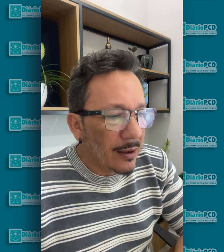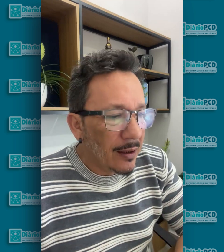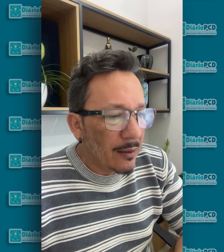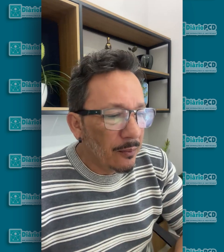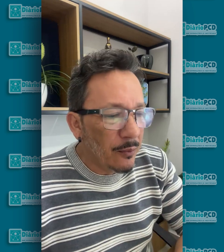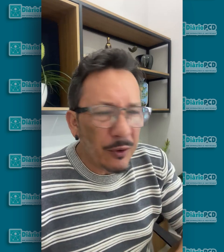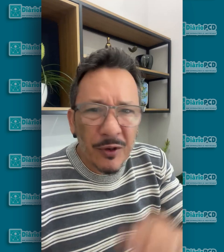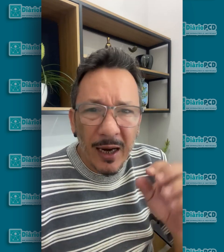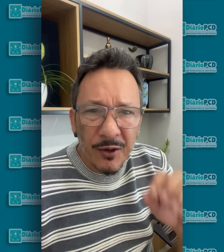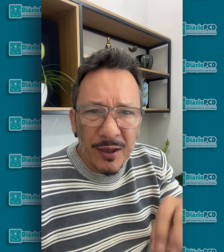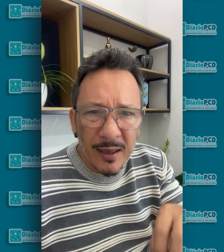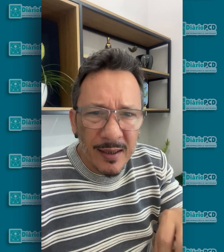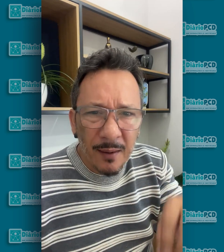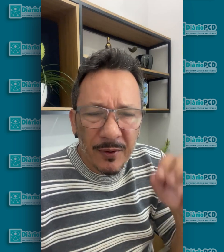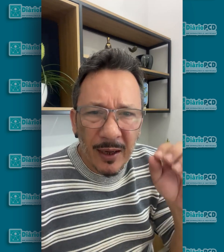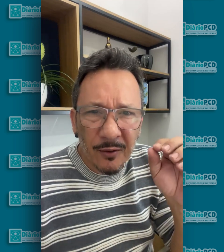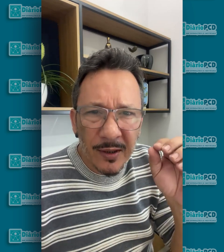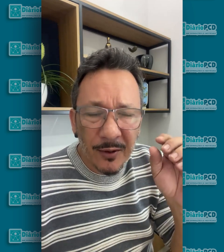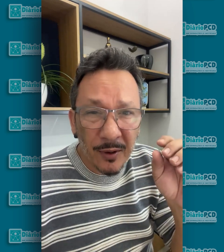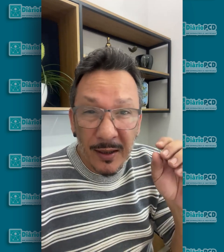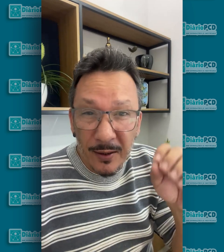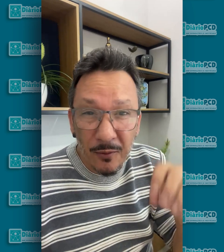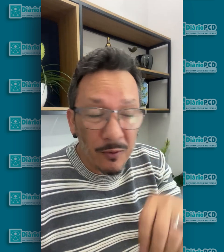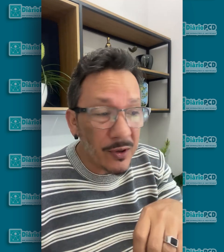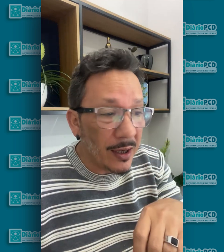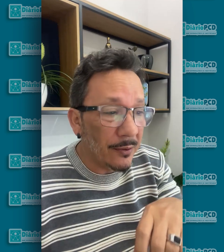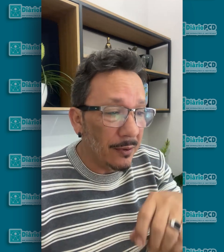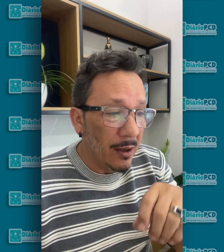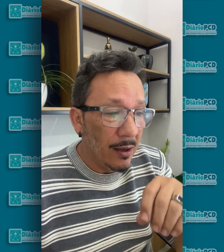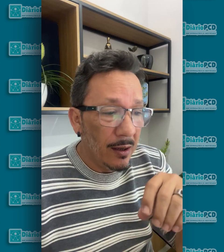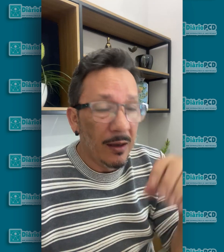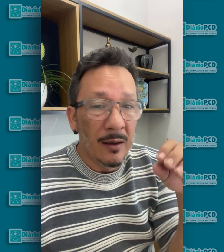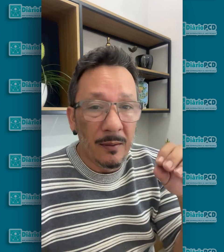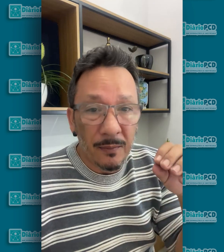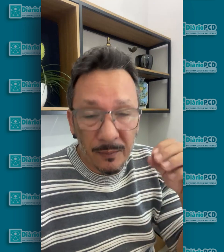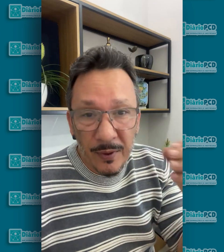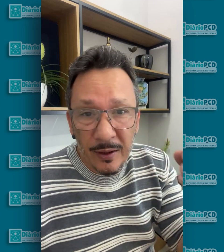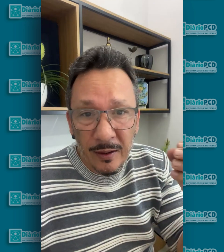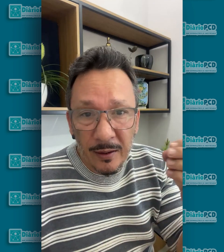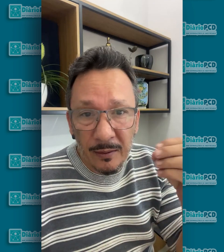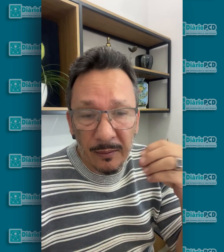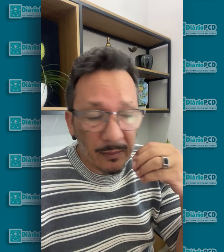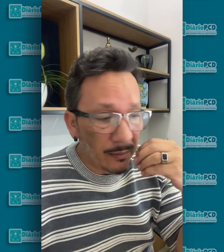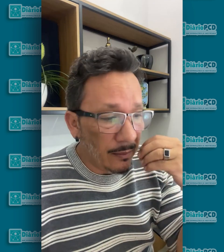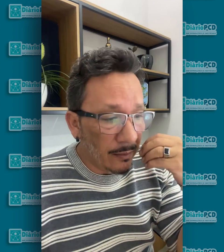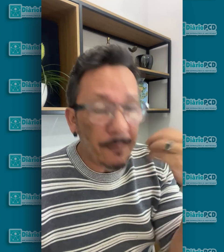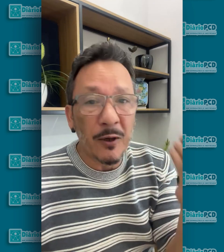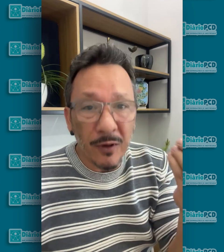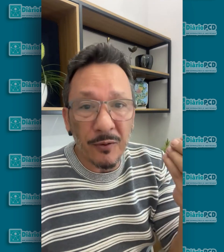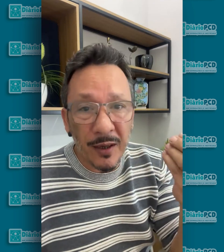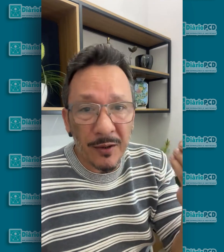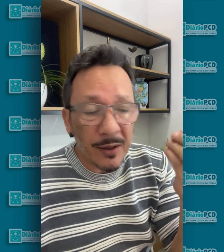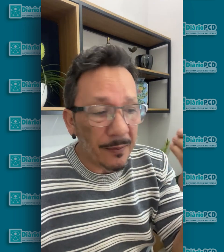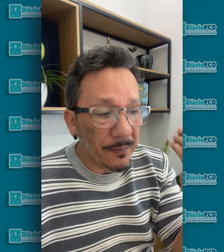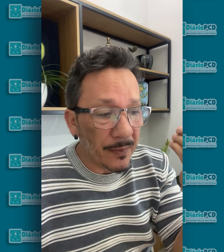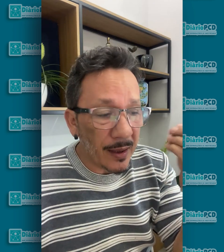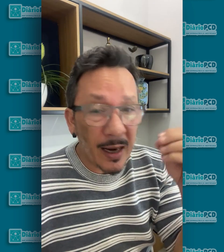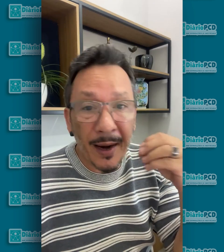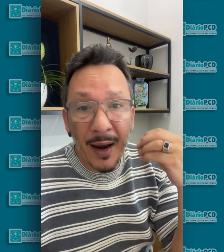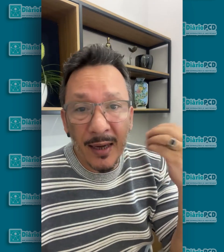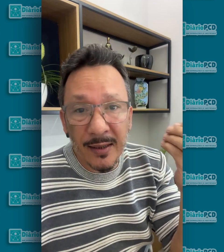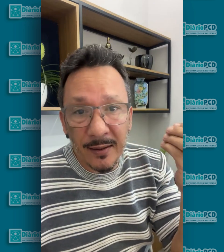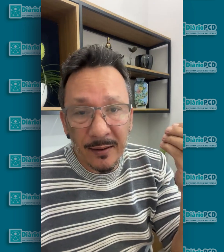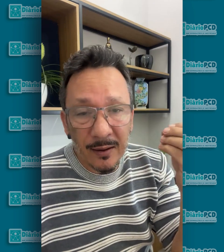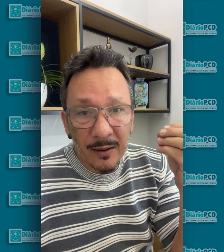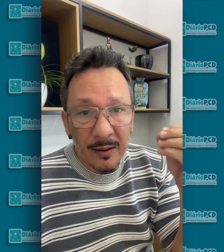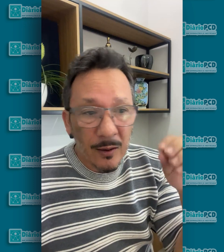muito, muito certinhas, sabe? As coisas todas têm um conceito. E uma pessoa jurídica,